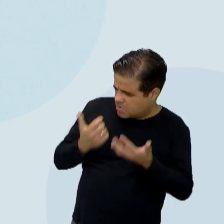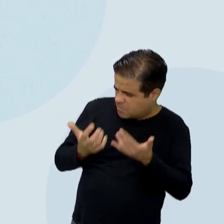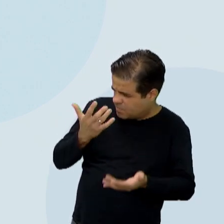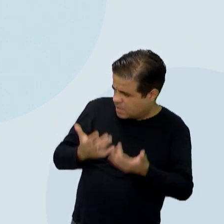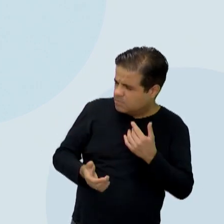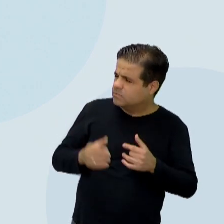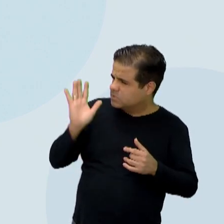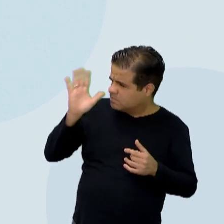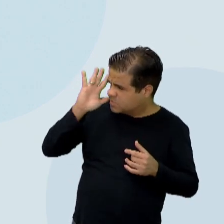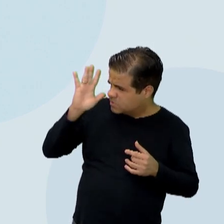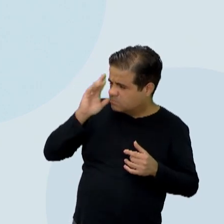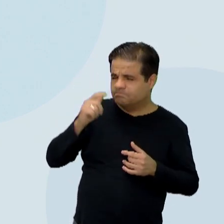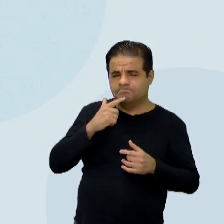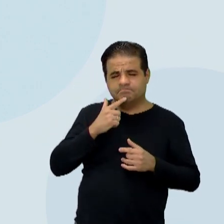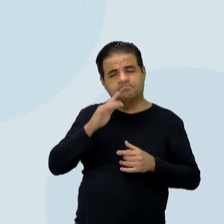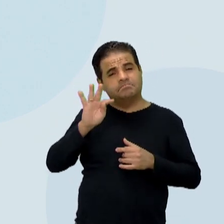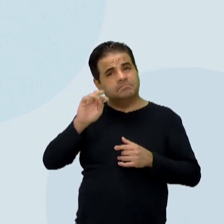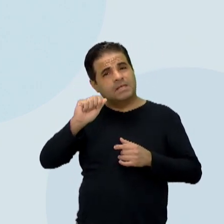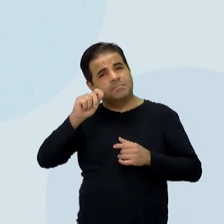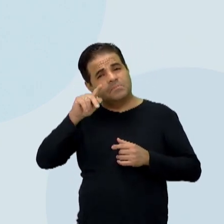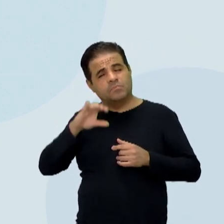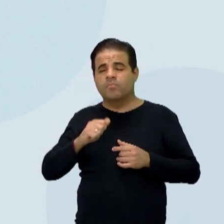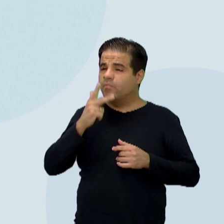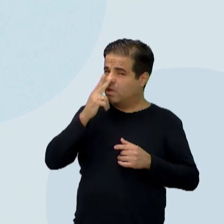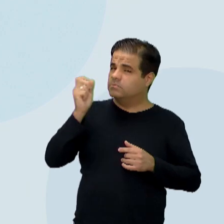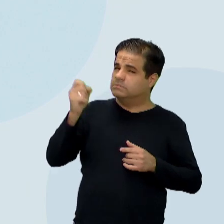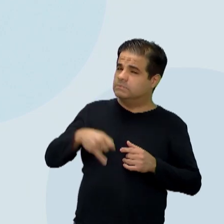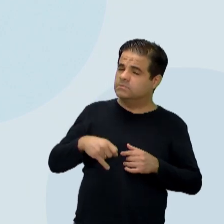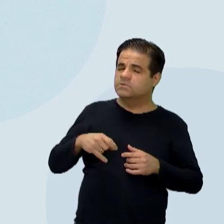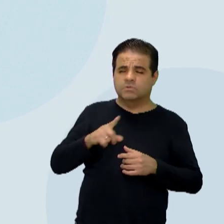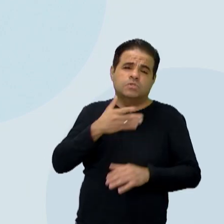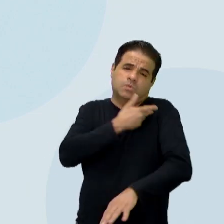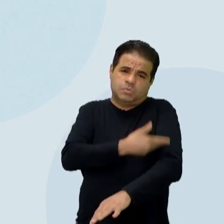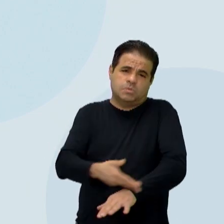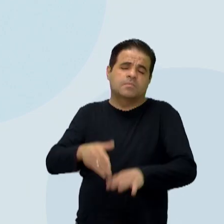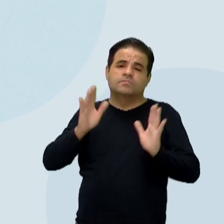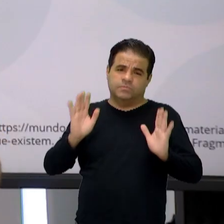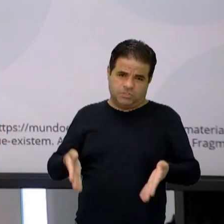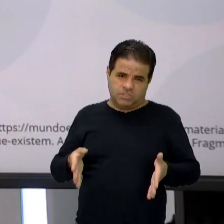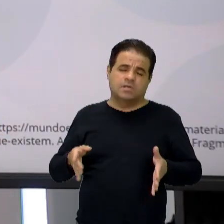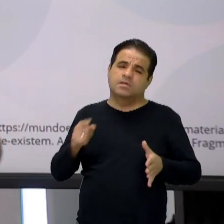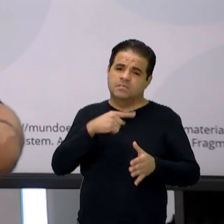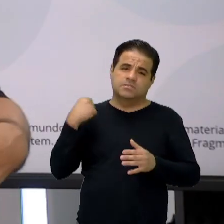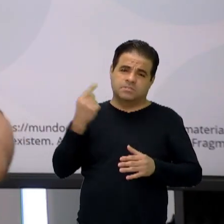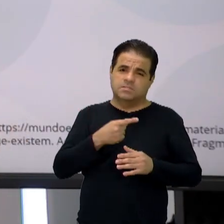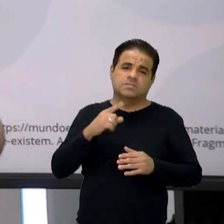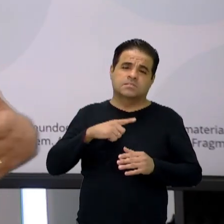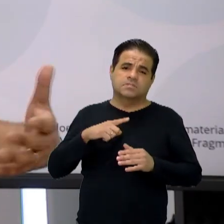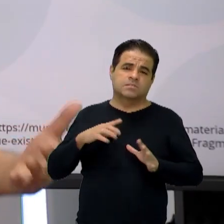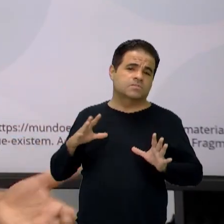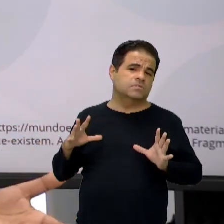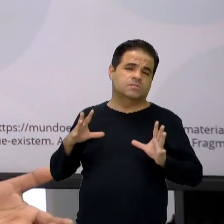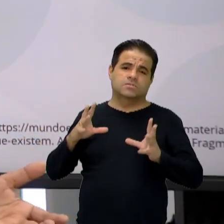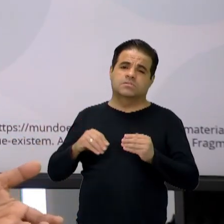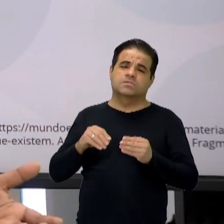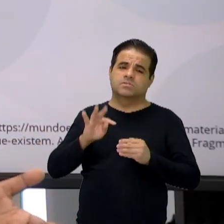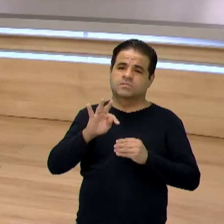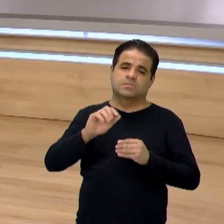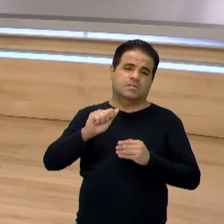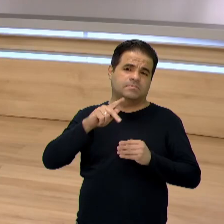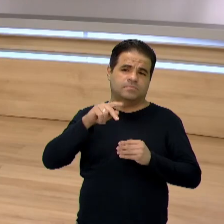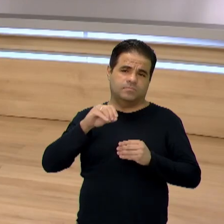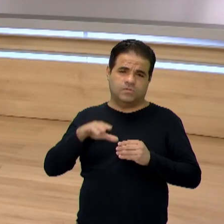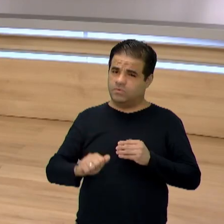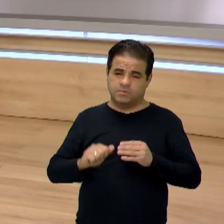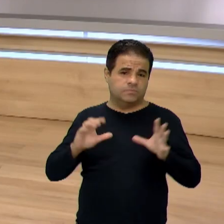peixe frito? Não. Nunca pensei. Tapioca talvez eu encararia, Tapioca, sim, né? porque a gente Mas, tá... né? A gente agora virou uma coisa de... Tudo mistura com tapioca, né? É,